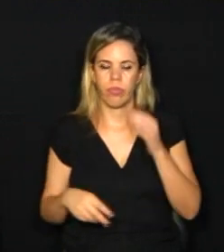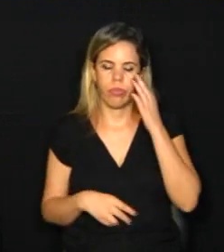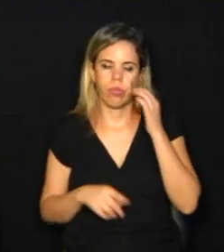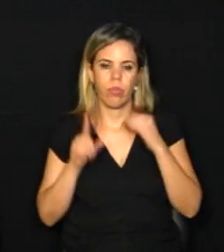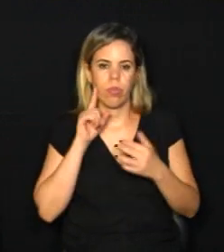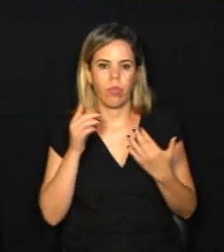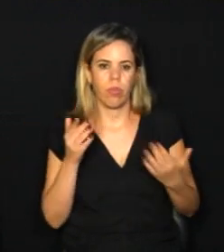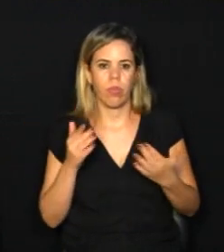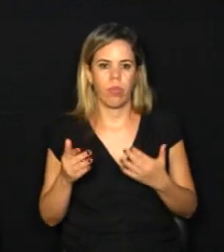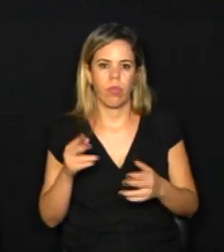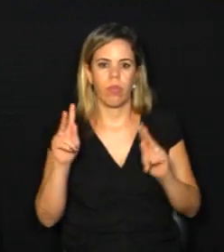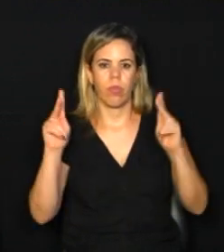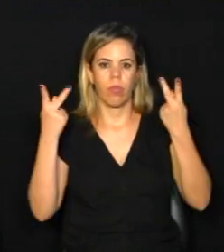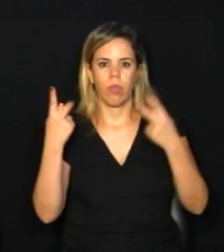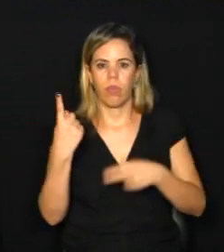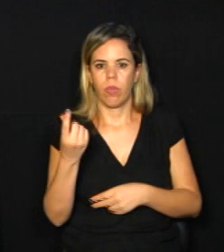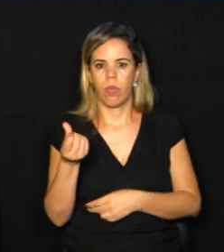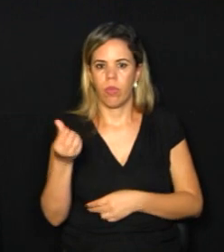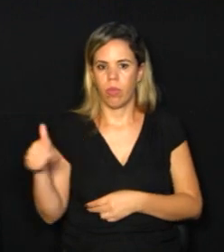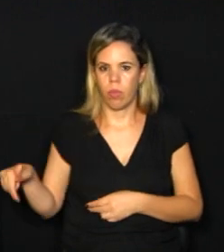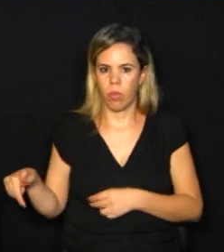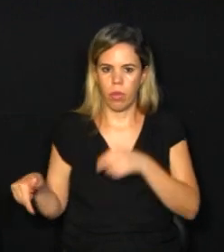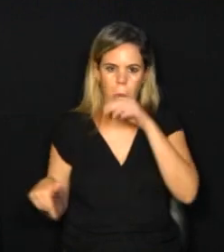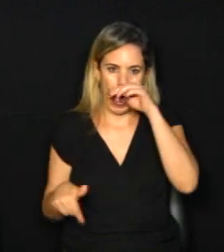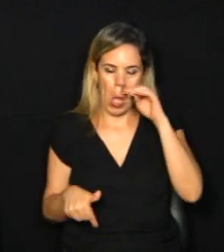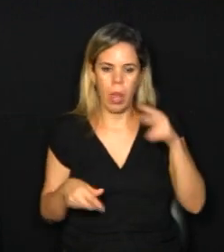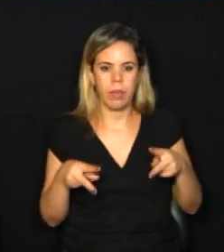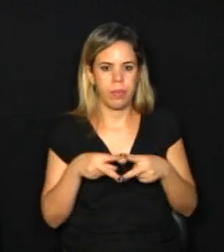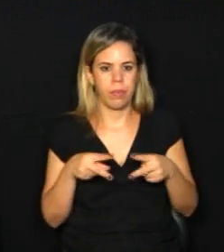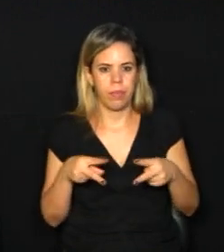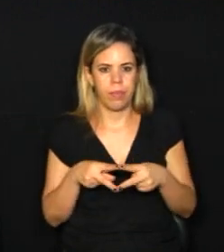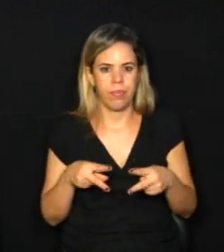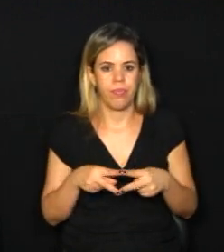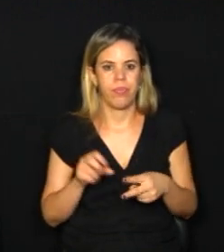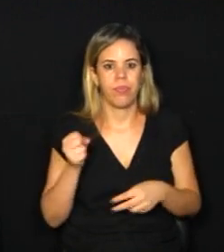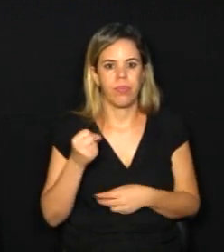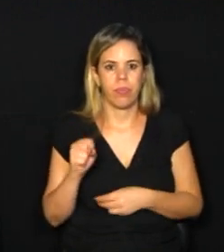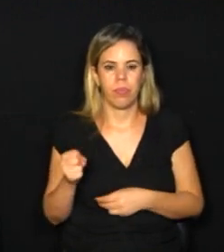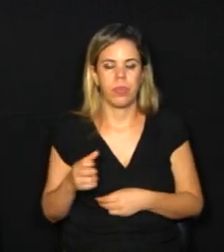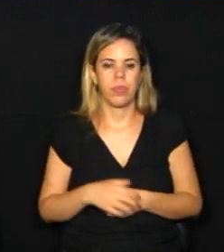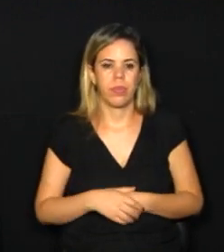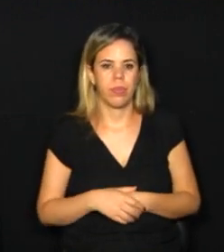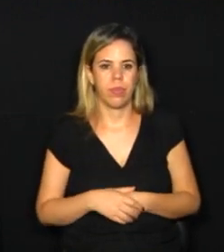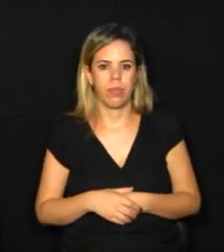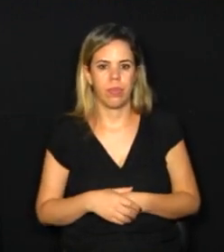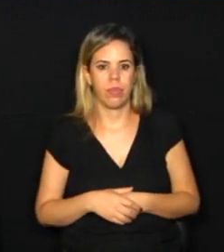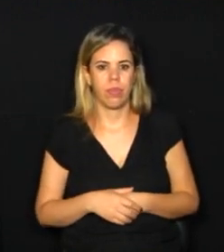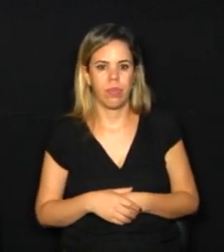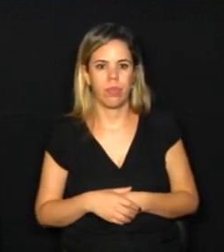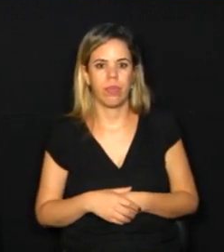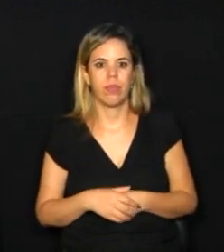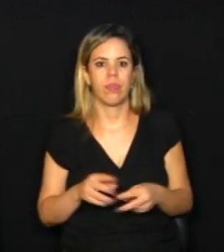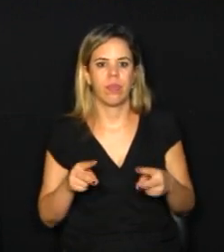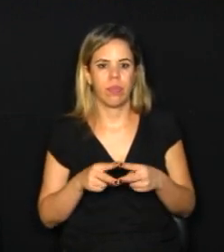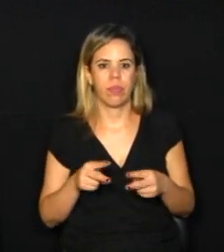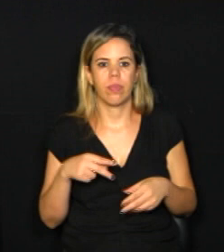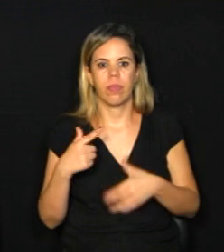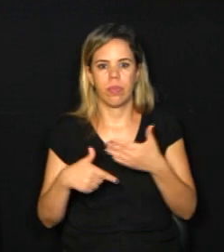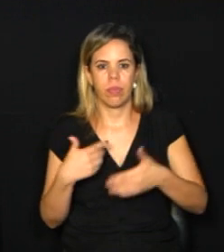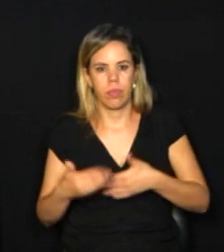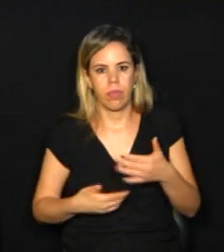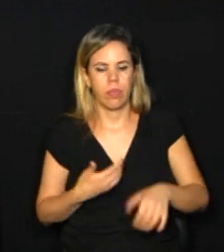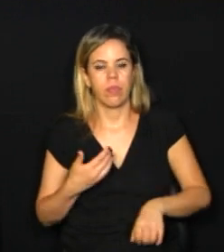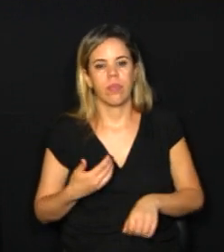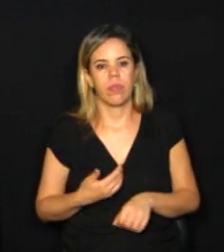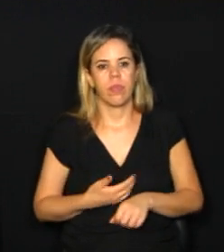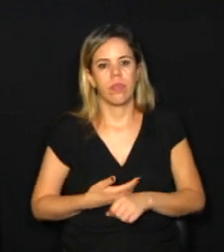Americana, com 183. Hortolândia, 167. Paulínia tem menos de 100 óbitos, 88, e na sequência